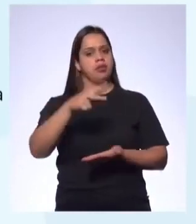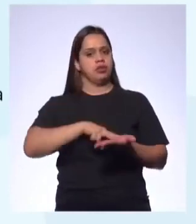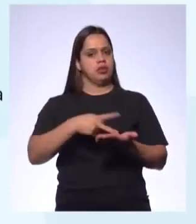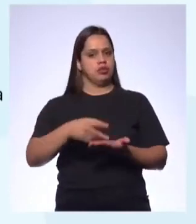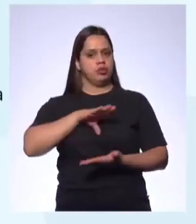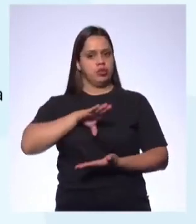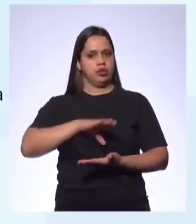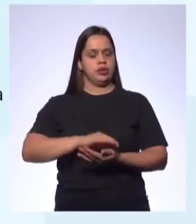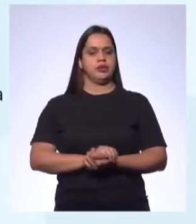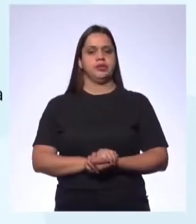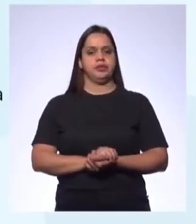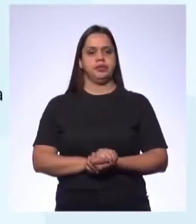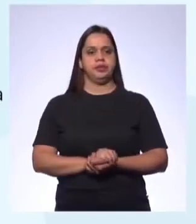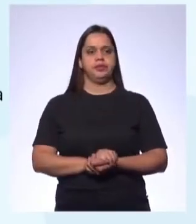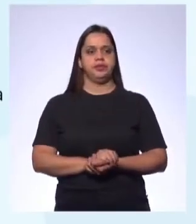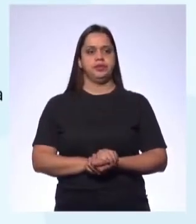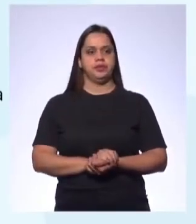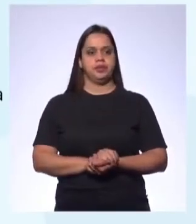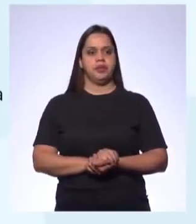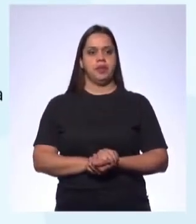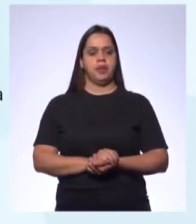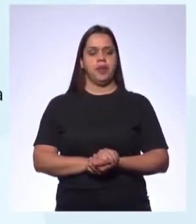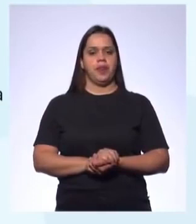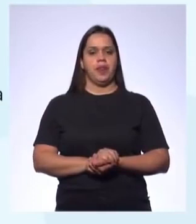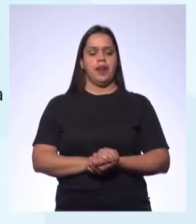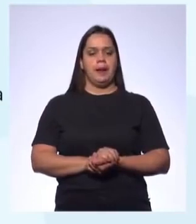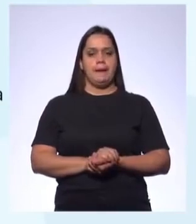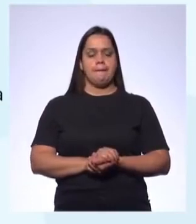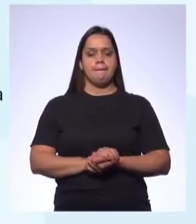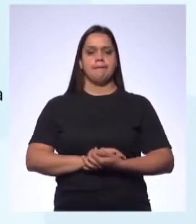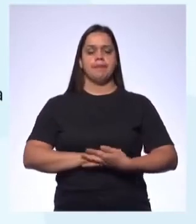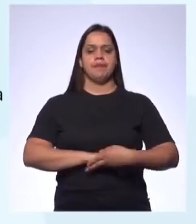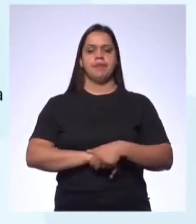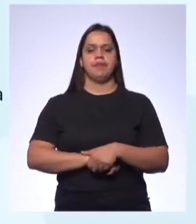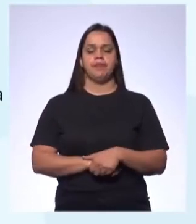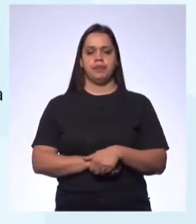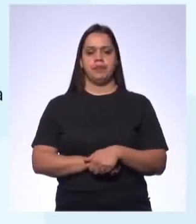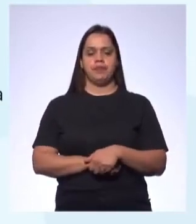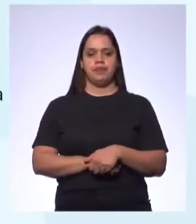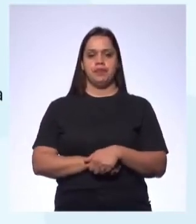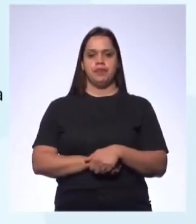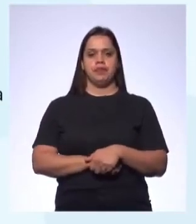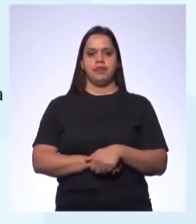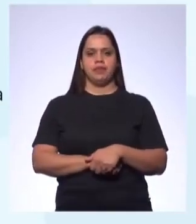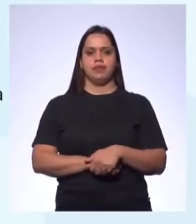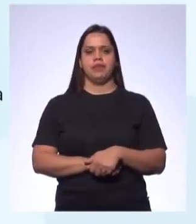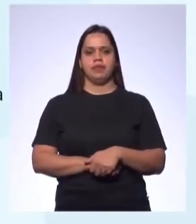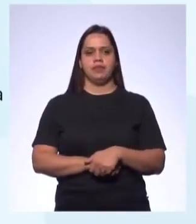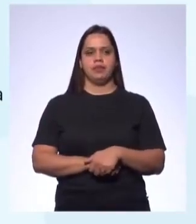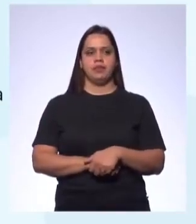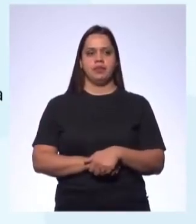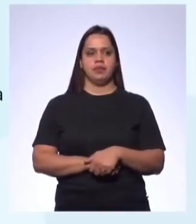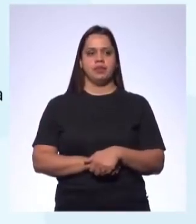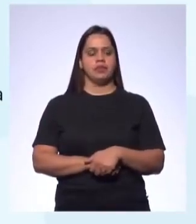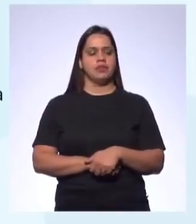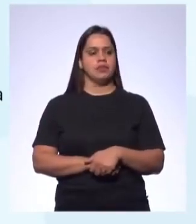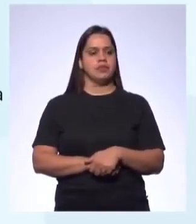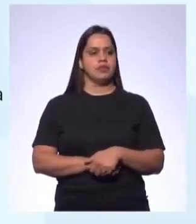it's about family tree ou it's about cells. What is a family tree? Aí eu tenho a opção A, B ou